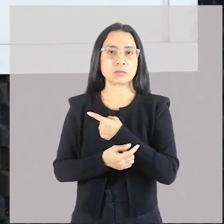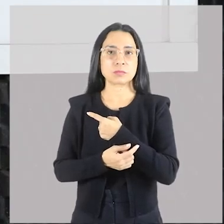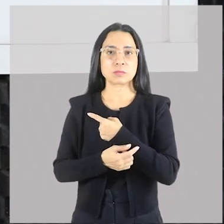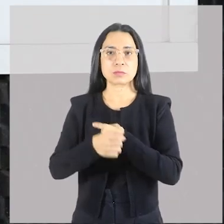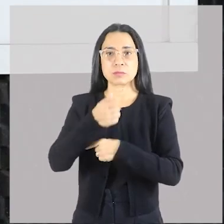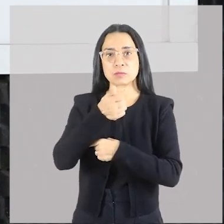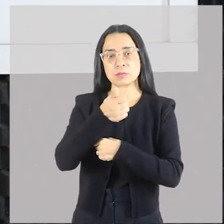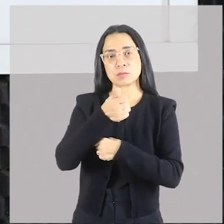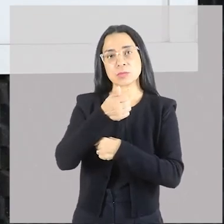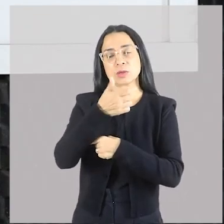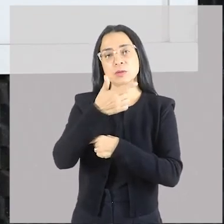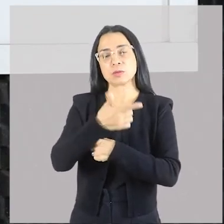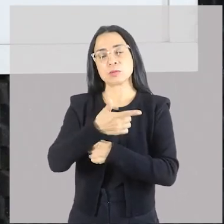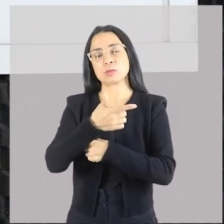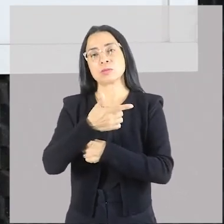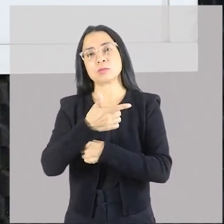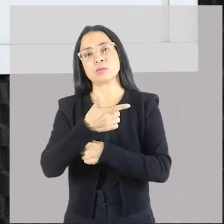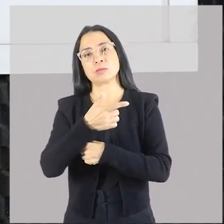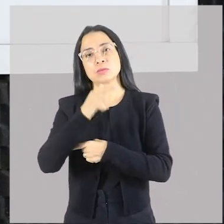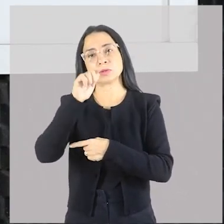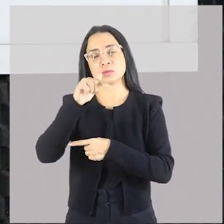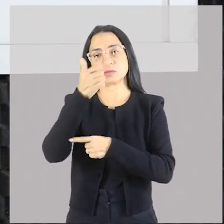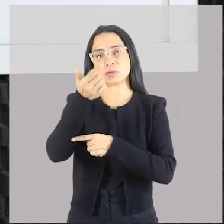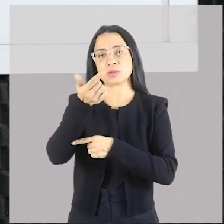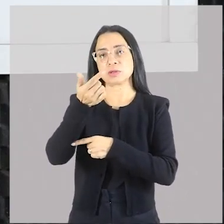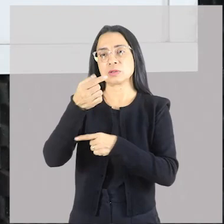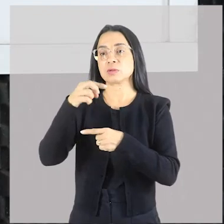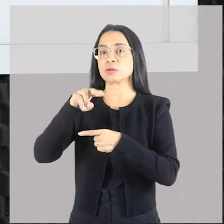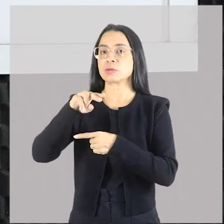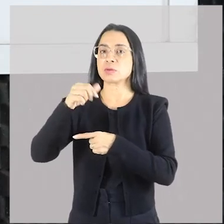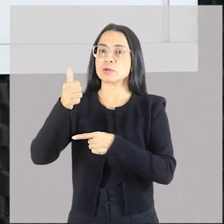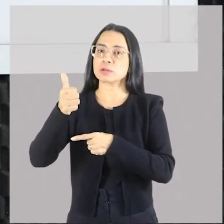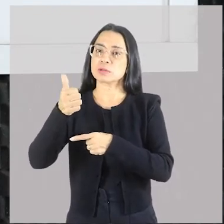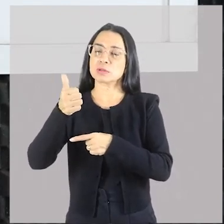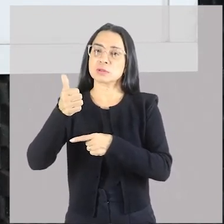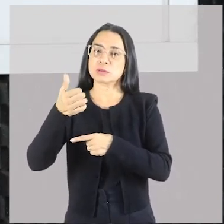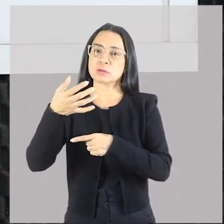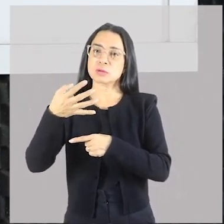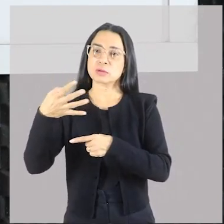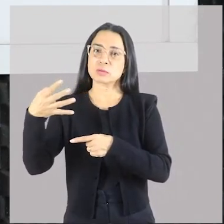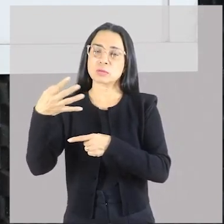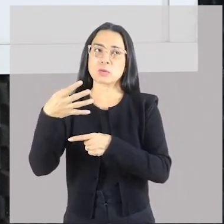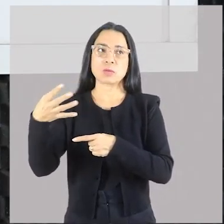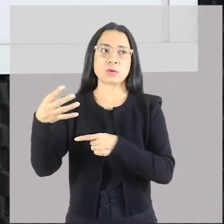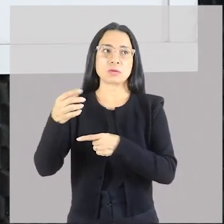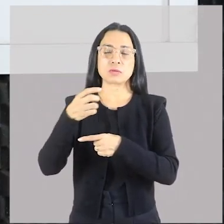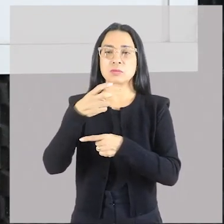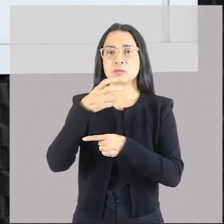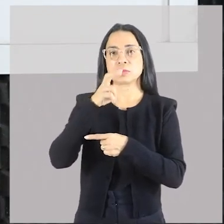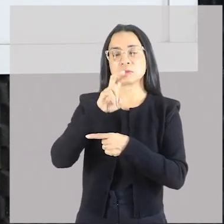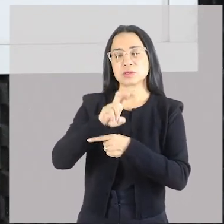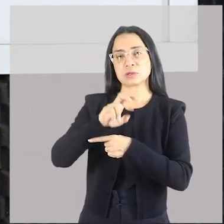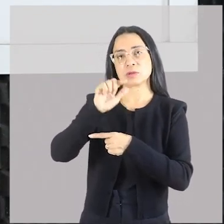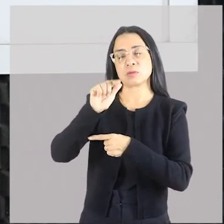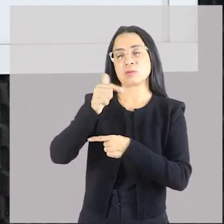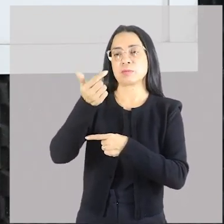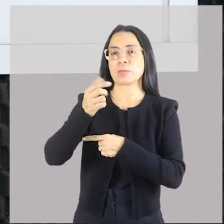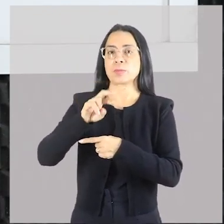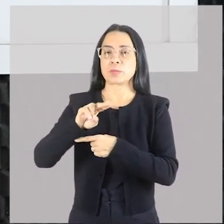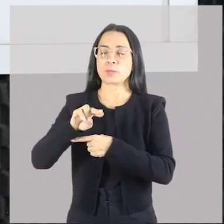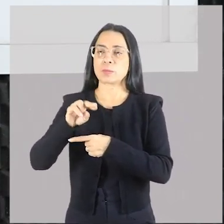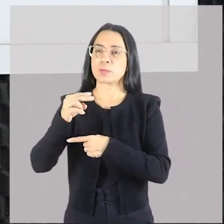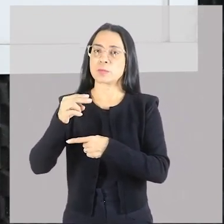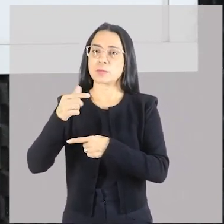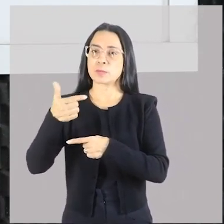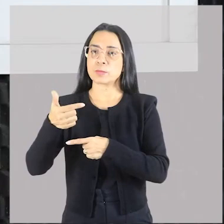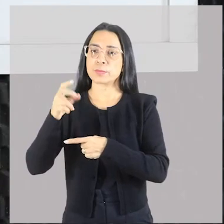144, que é 12 vezes 12. E o 5 ao quadrado vai dar 25. Então, nós temos que a área vai